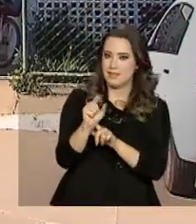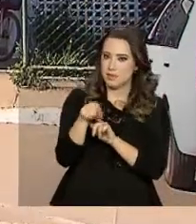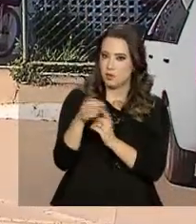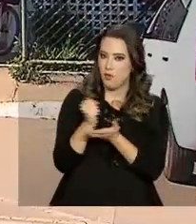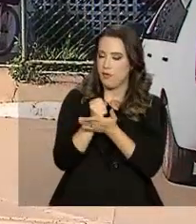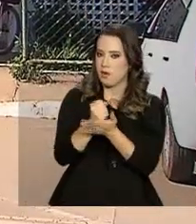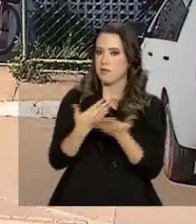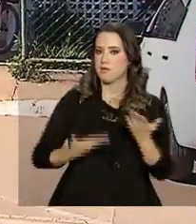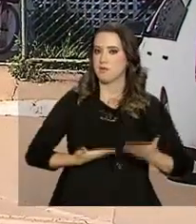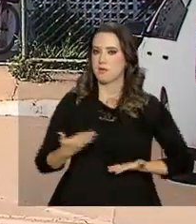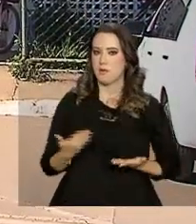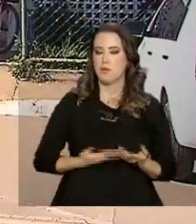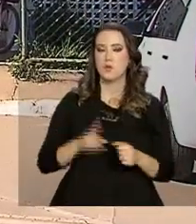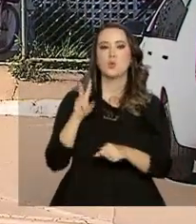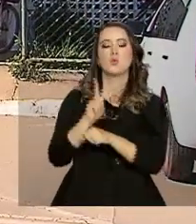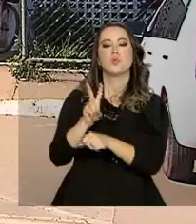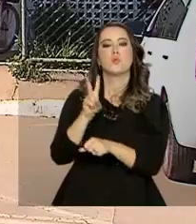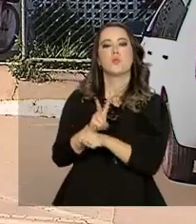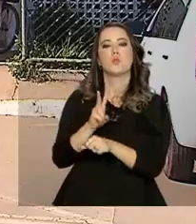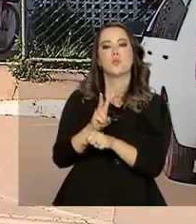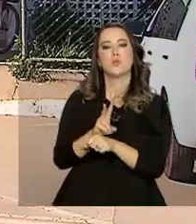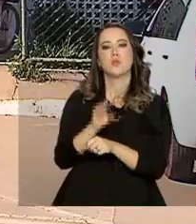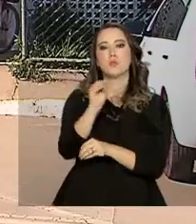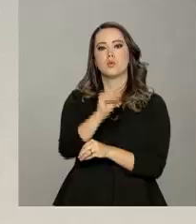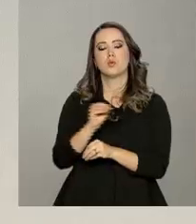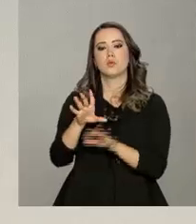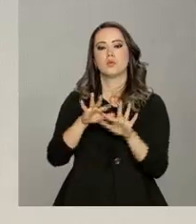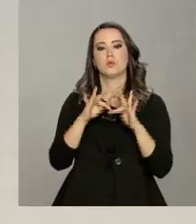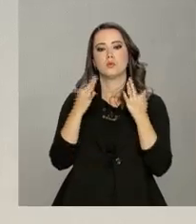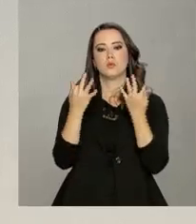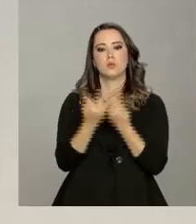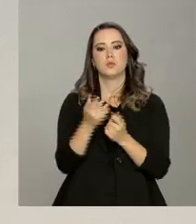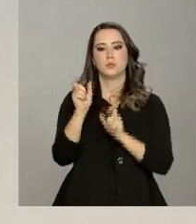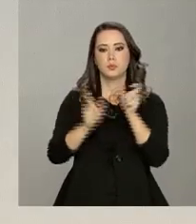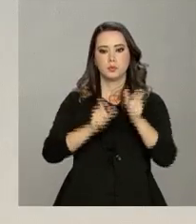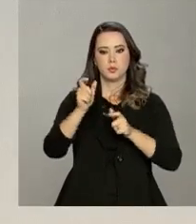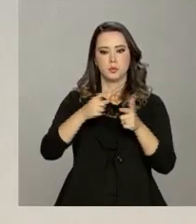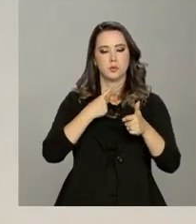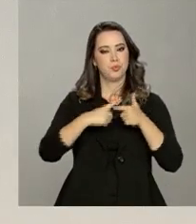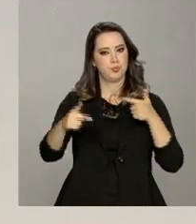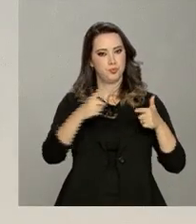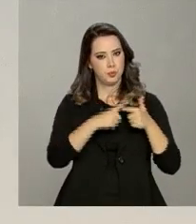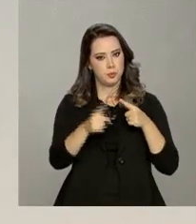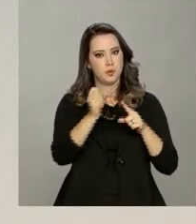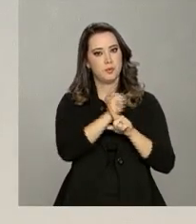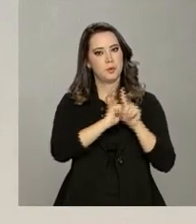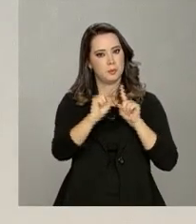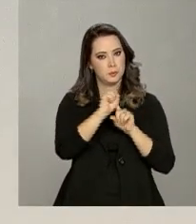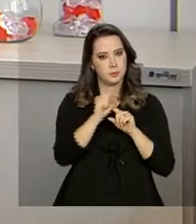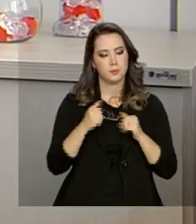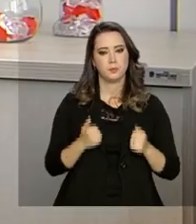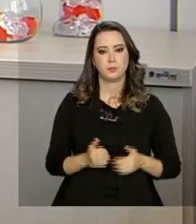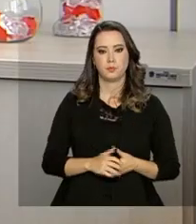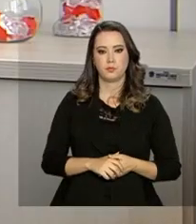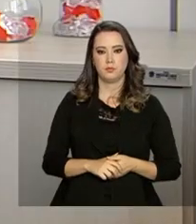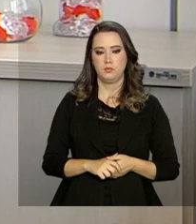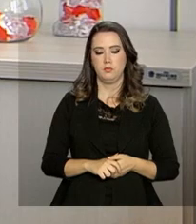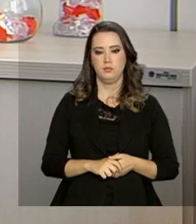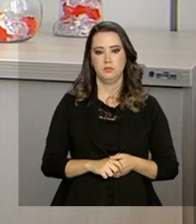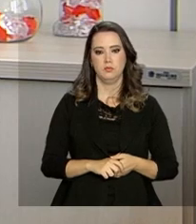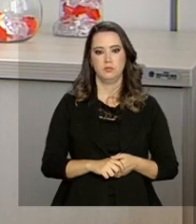gratuitos de proteção e atendimento a famílias e pessoas em situação de risco social nós